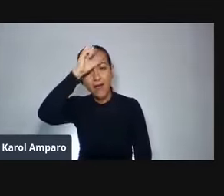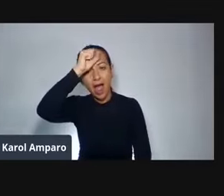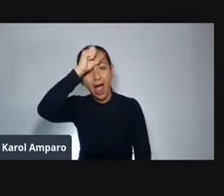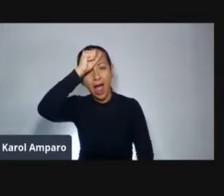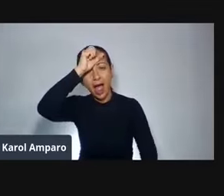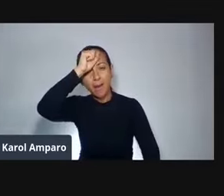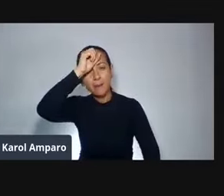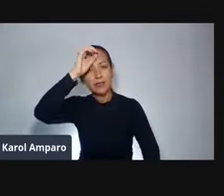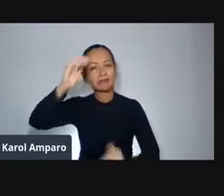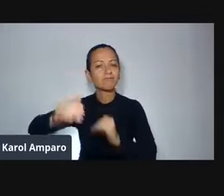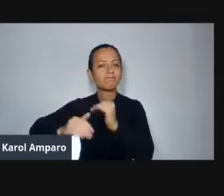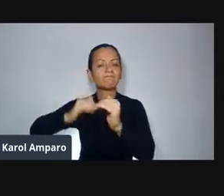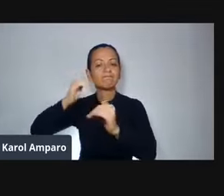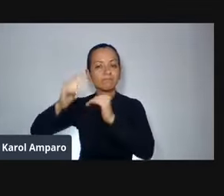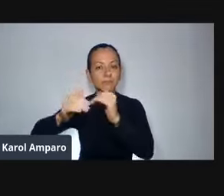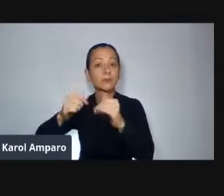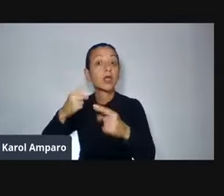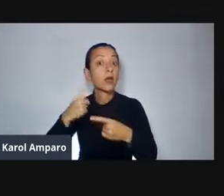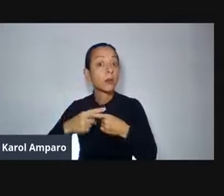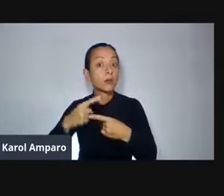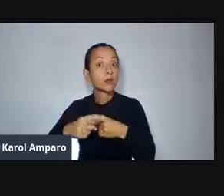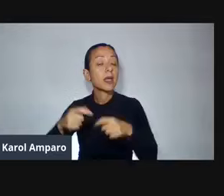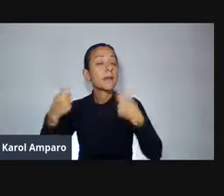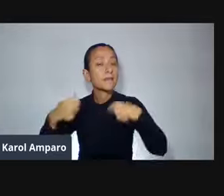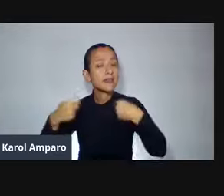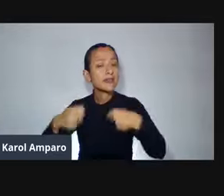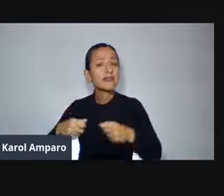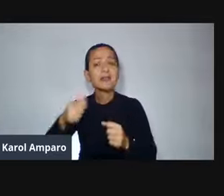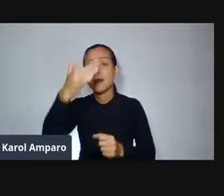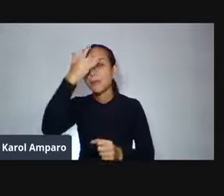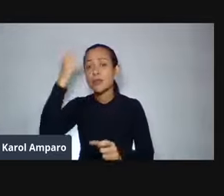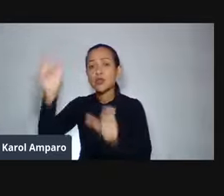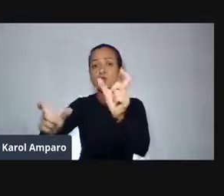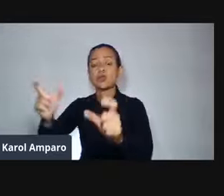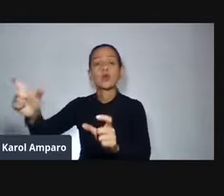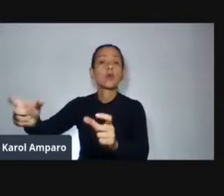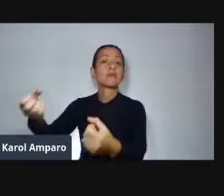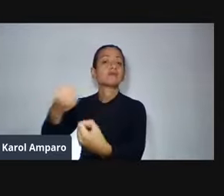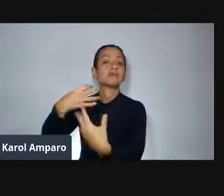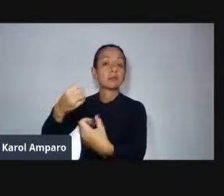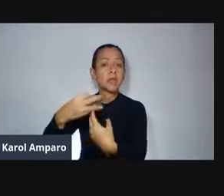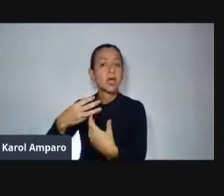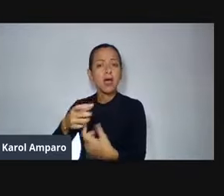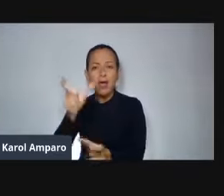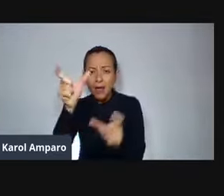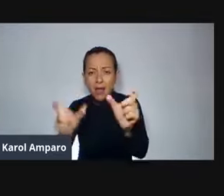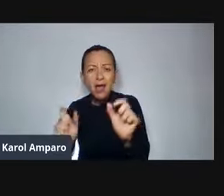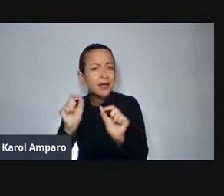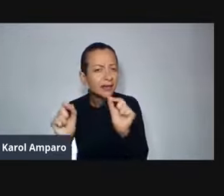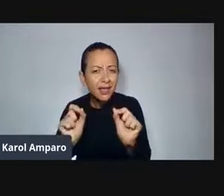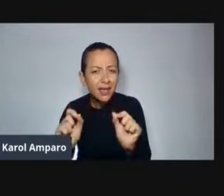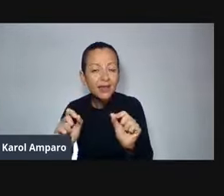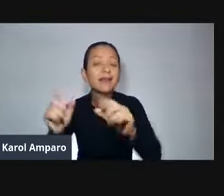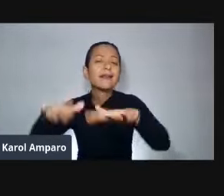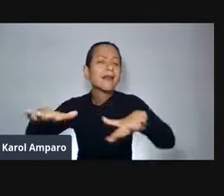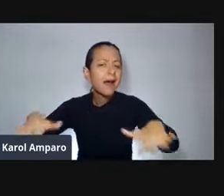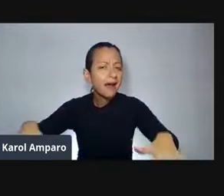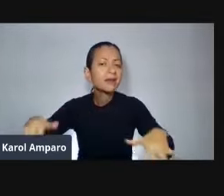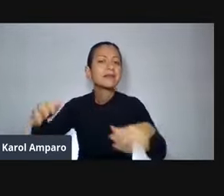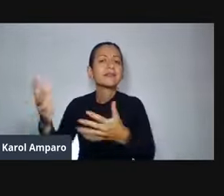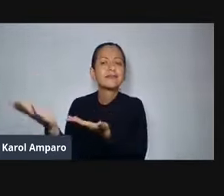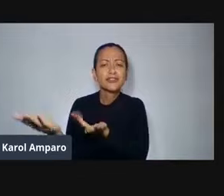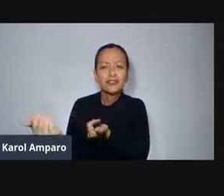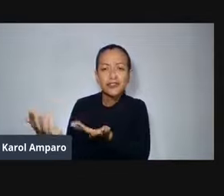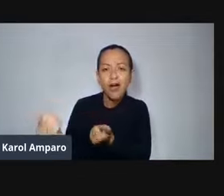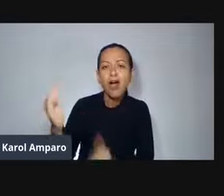tal que ele necessita ouvir alguém. Esse alguém pode ser a criança, o adolescente, o adulto ou o idoso.